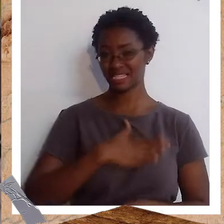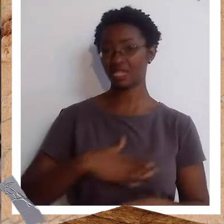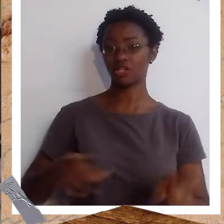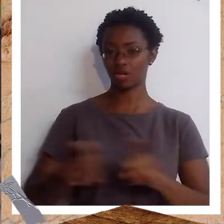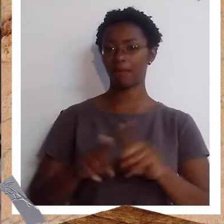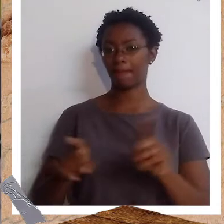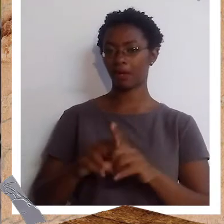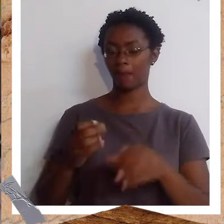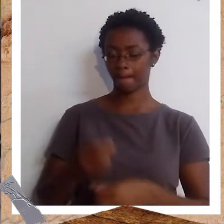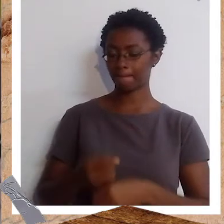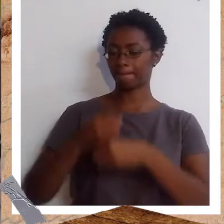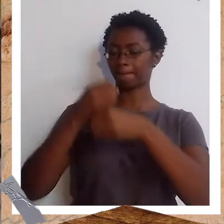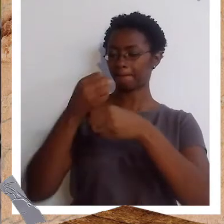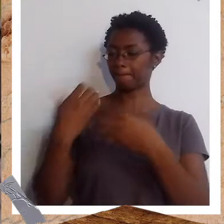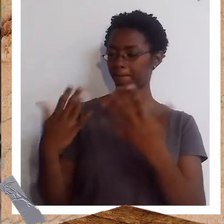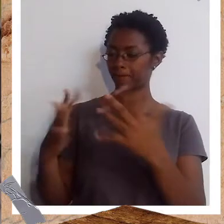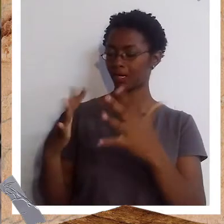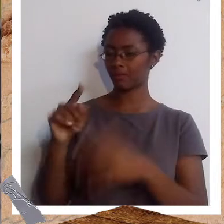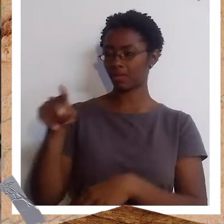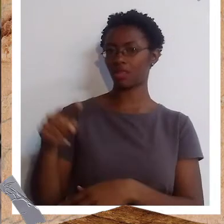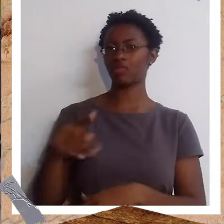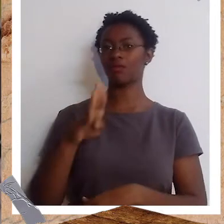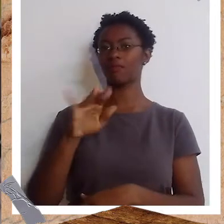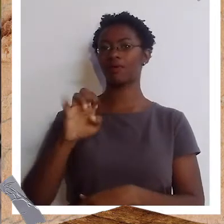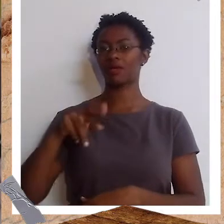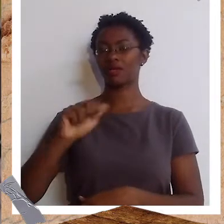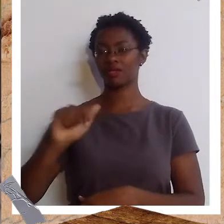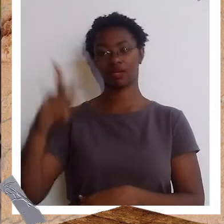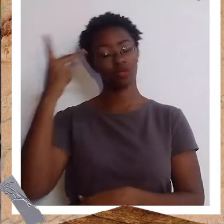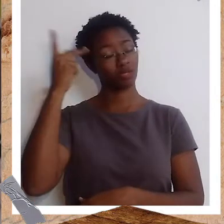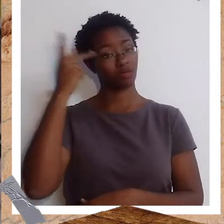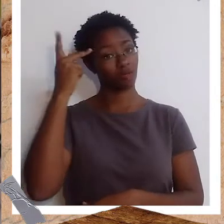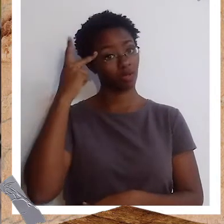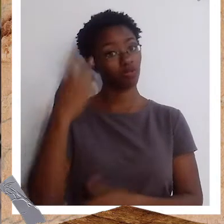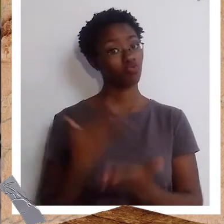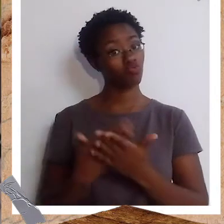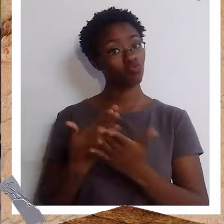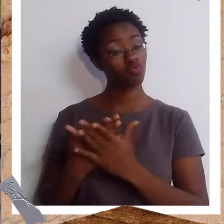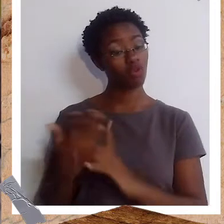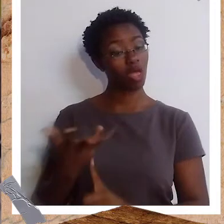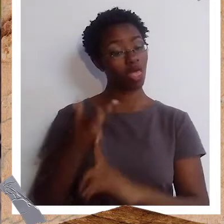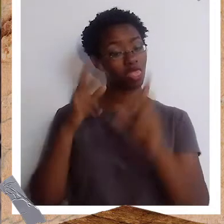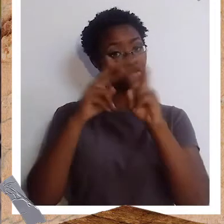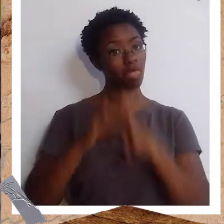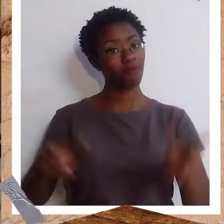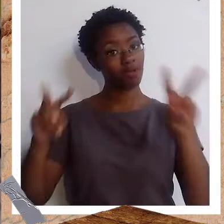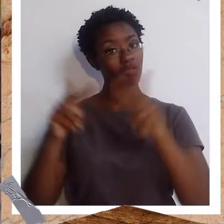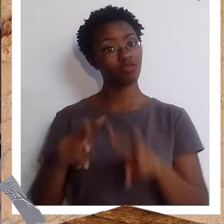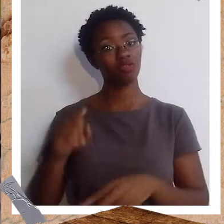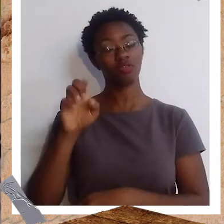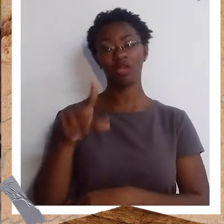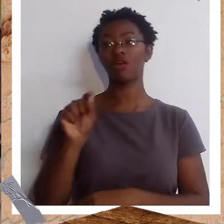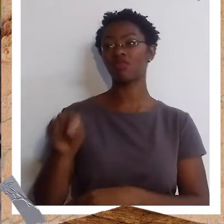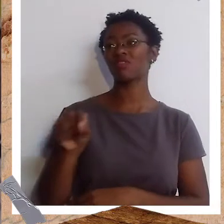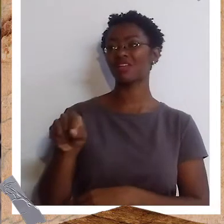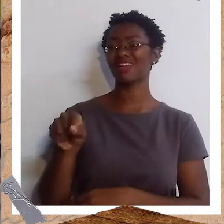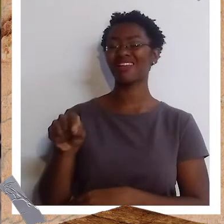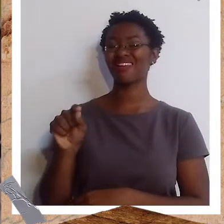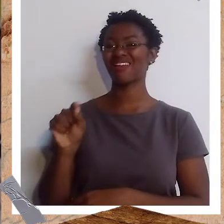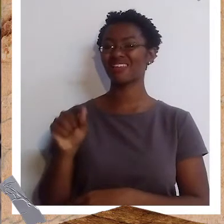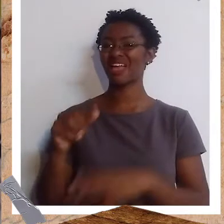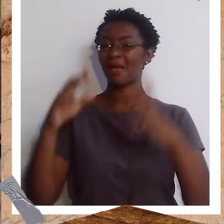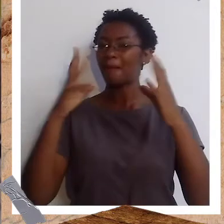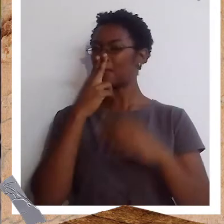Paulo, e a gente estuda em artes visuais que o grande premiado era um suíço, Max Bill,